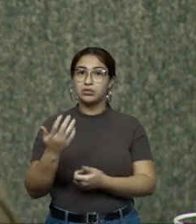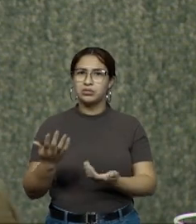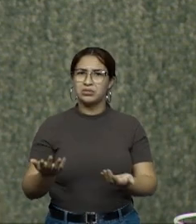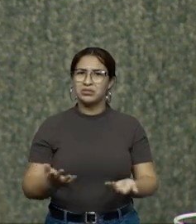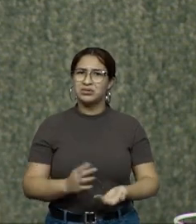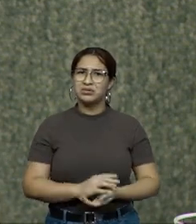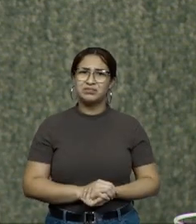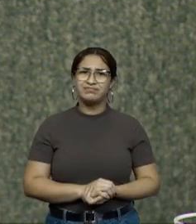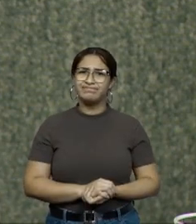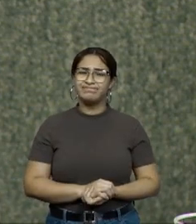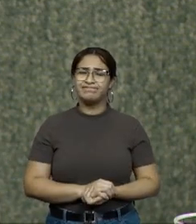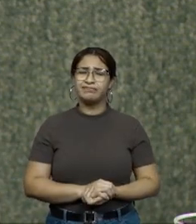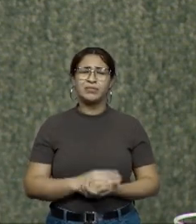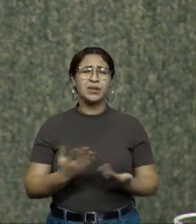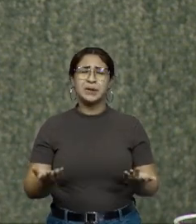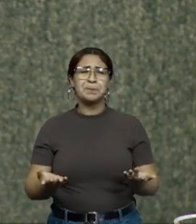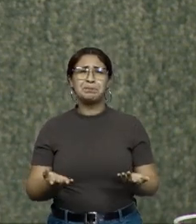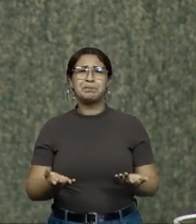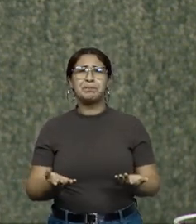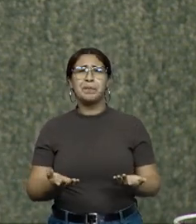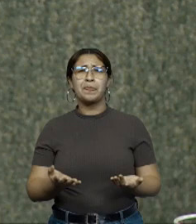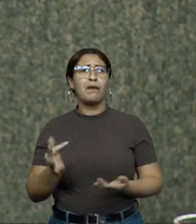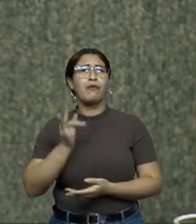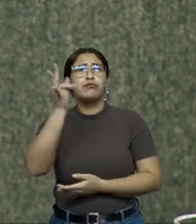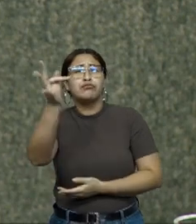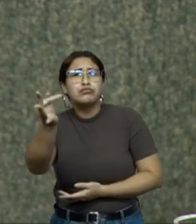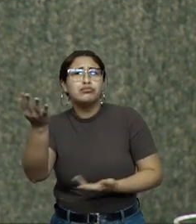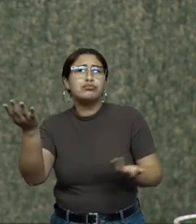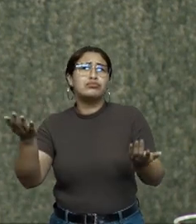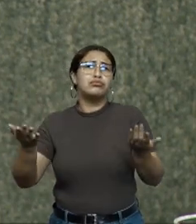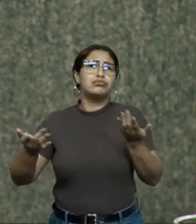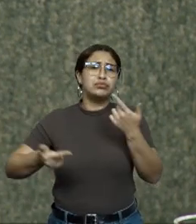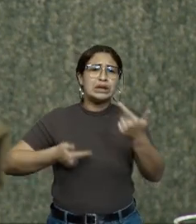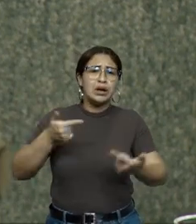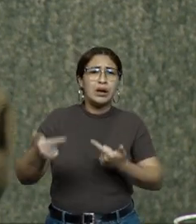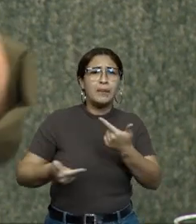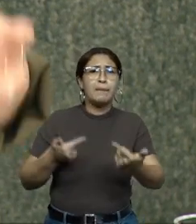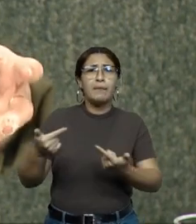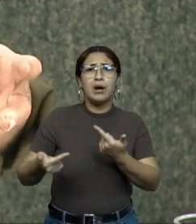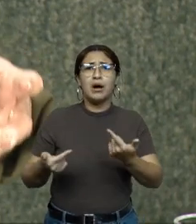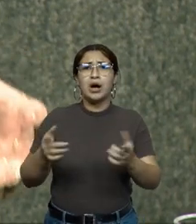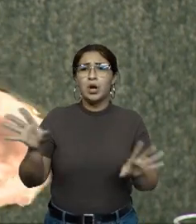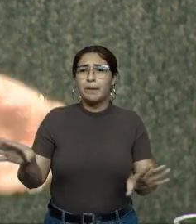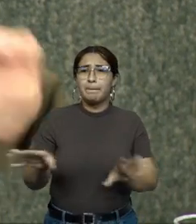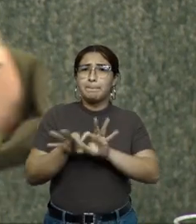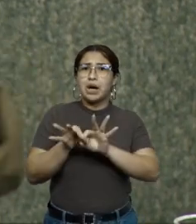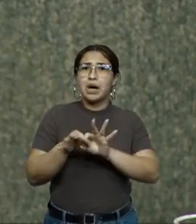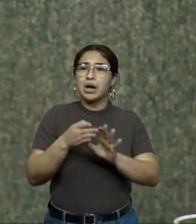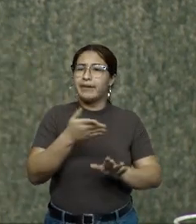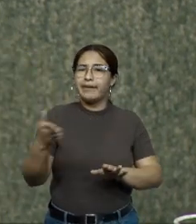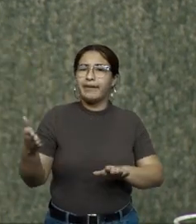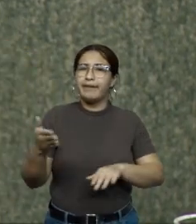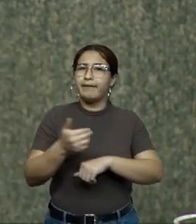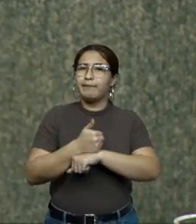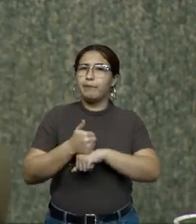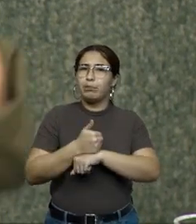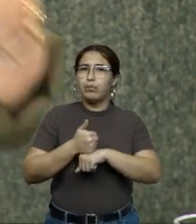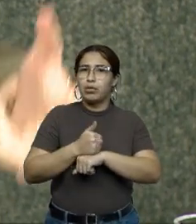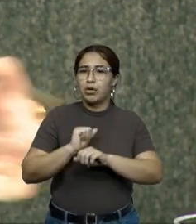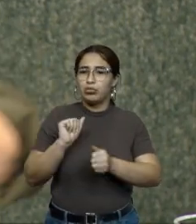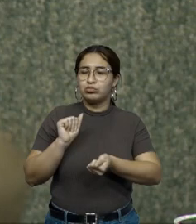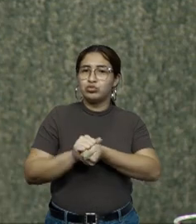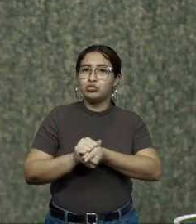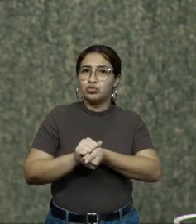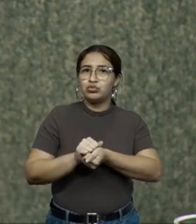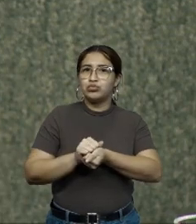a qual é a perspectiva de futuro de carreira de vínculo desses profissionais com a sua comunidade